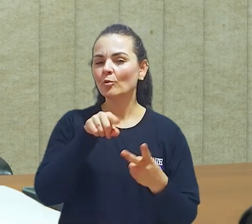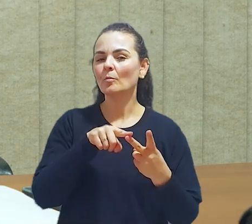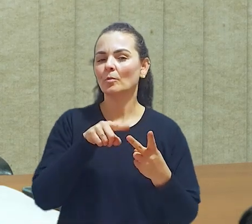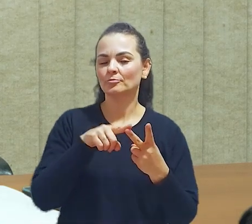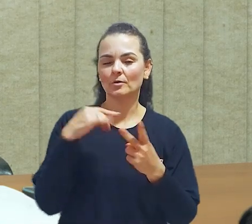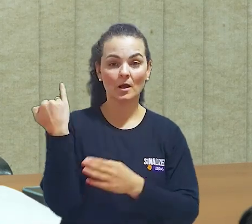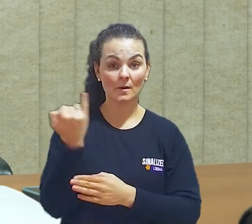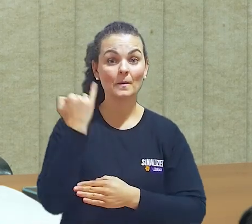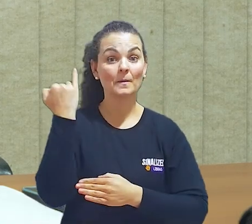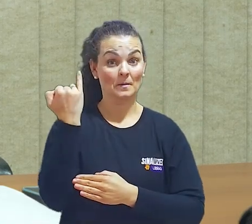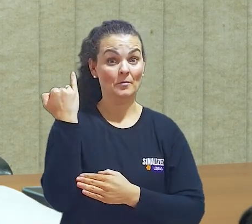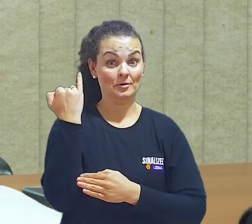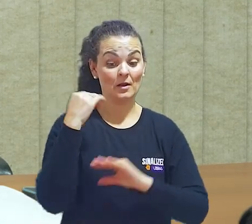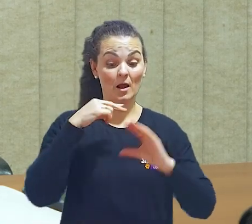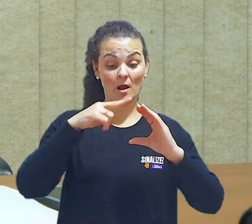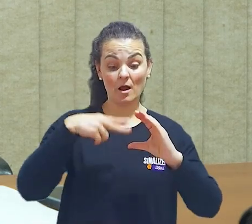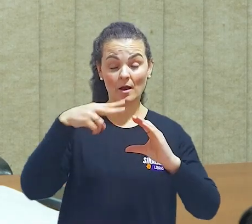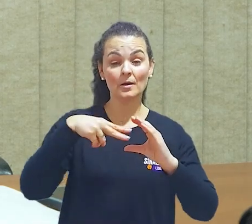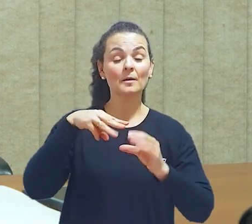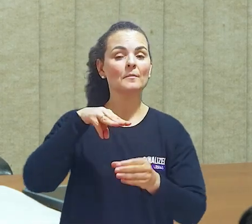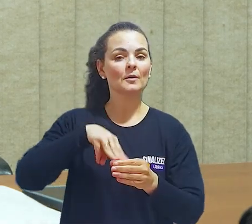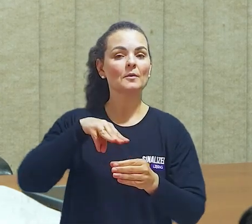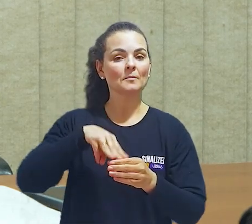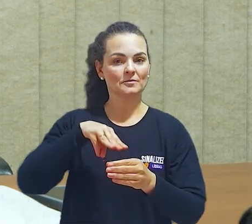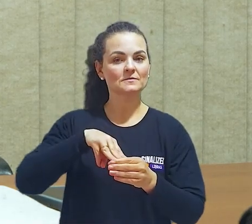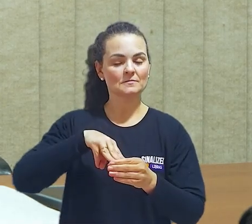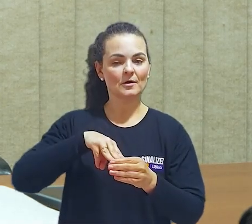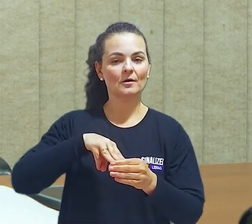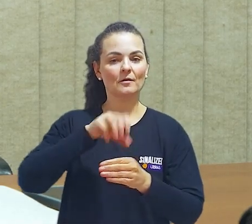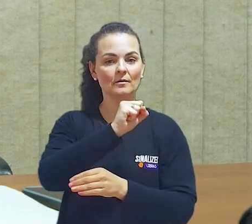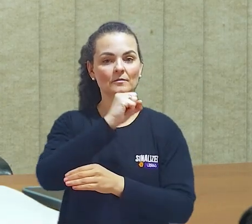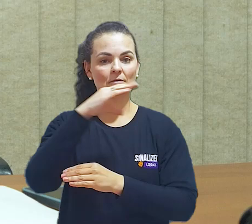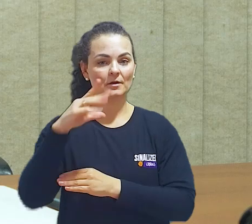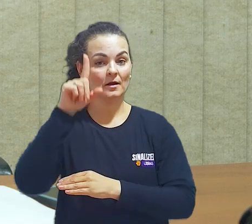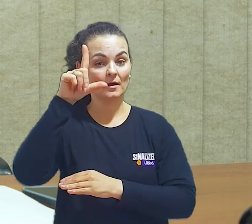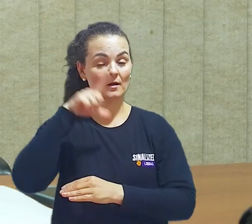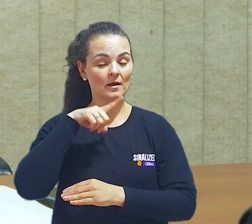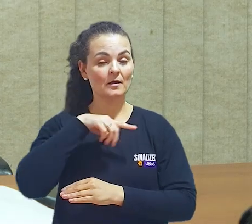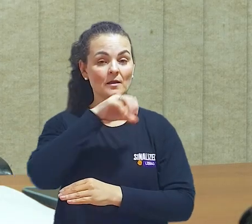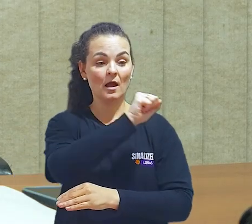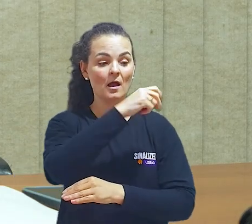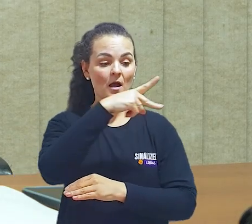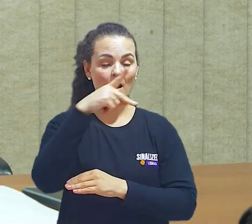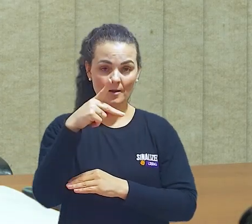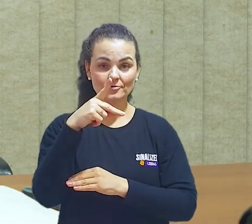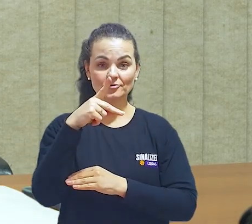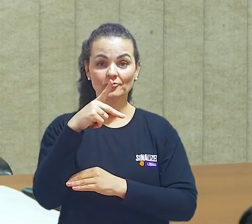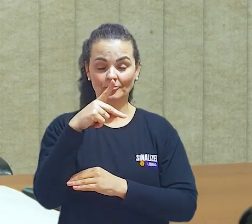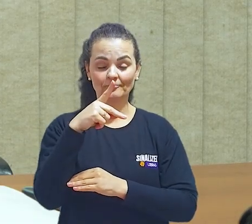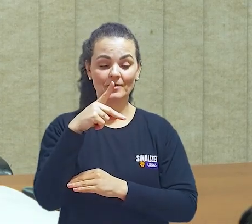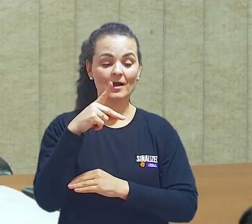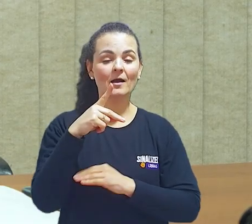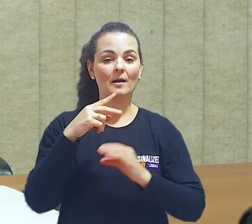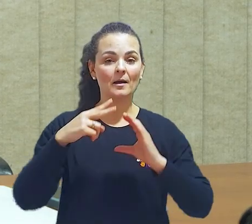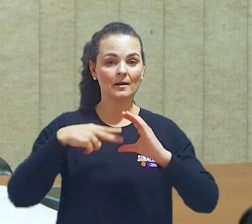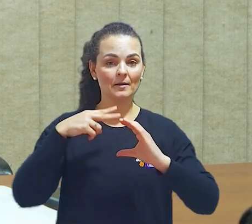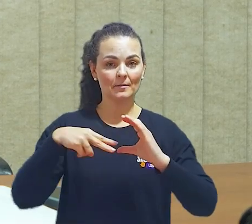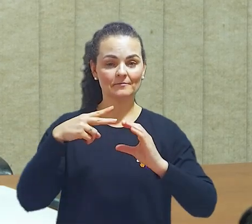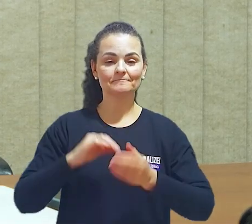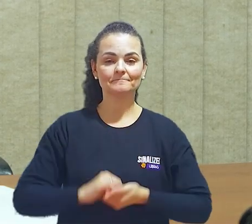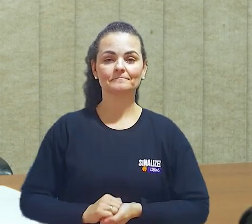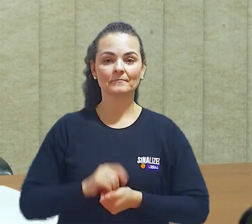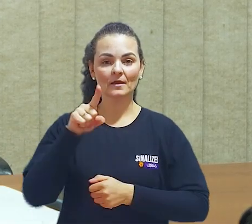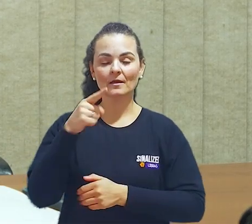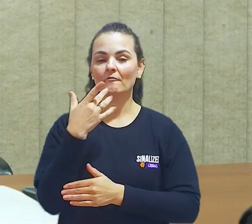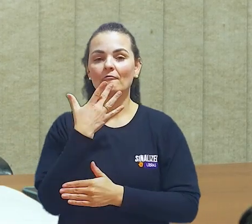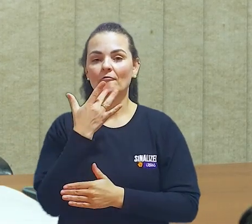ser a única Câmara de Santa Catarina a implementar, o aplicativo Câmara na Mão. A Câmara de Vereadores mais